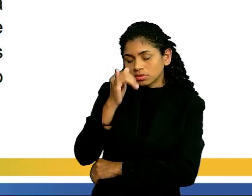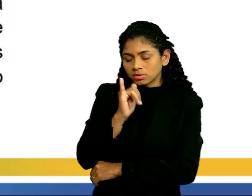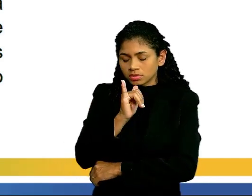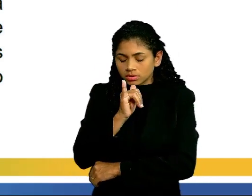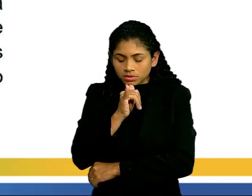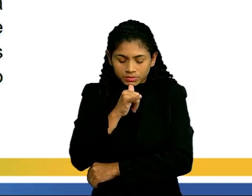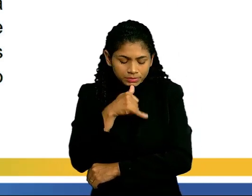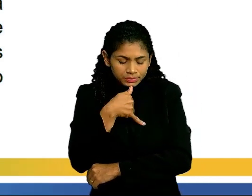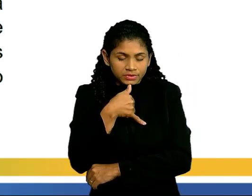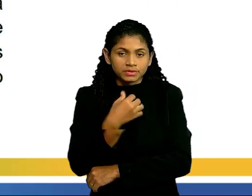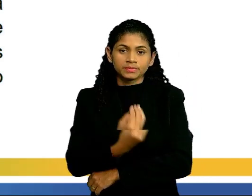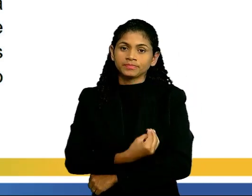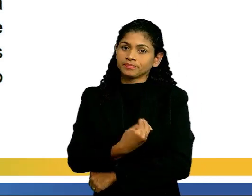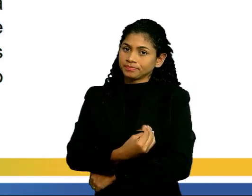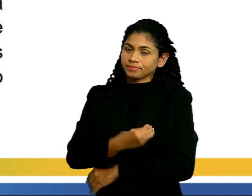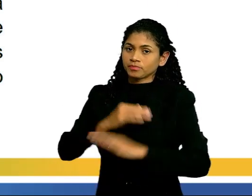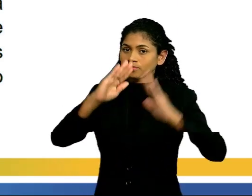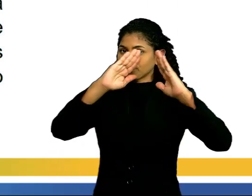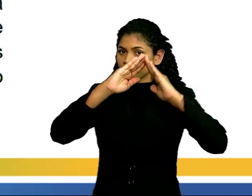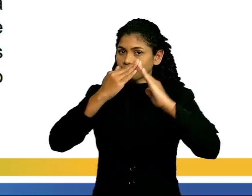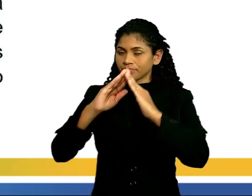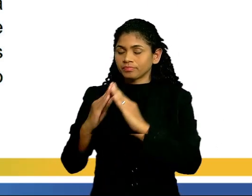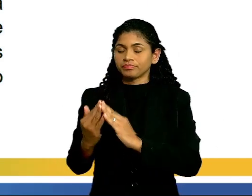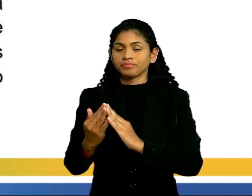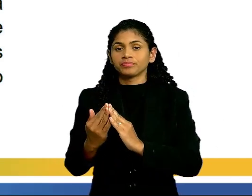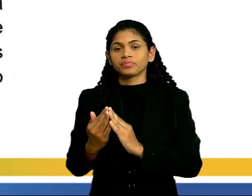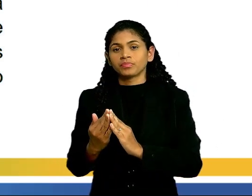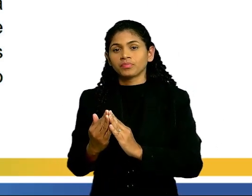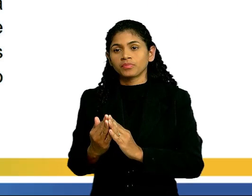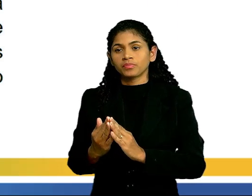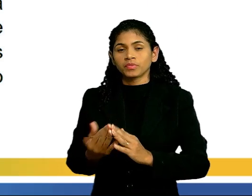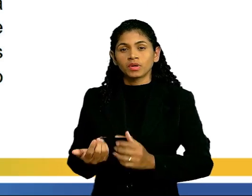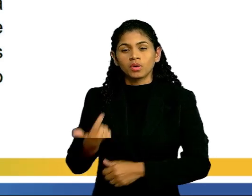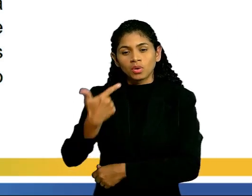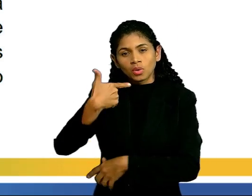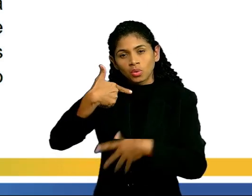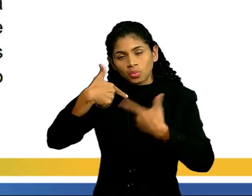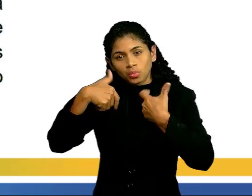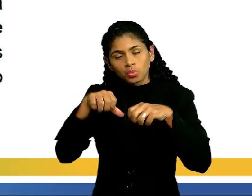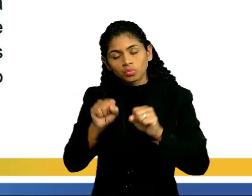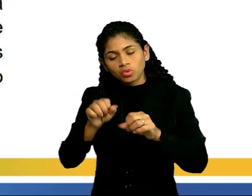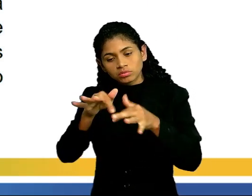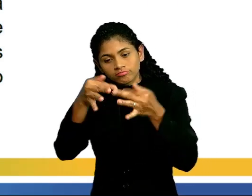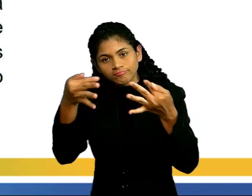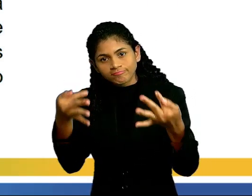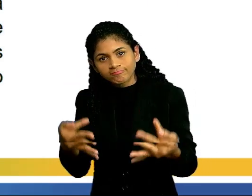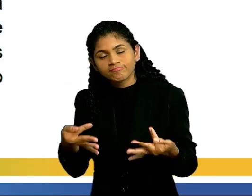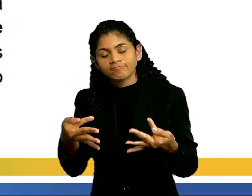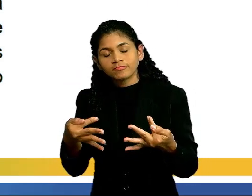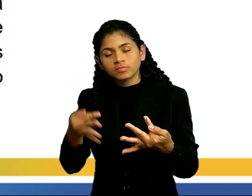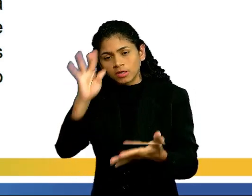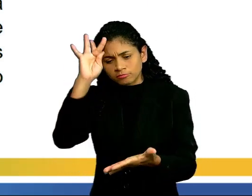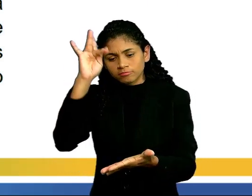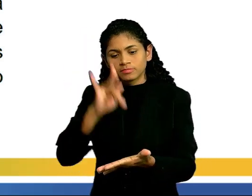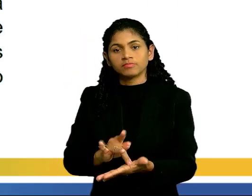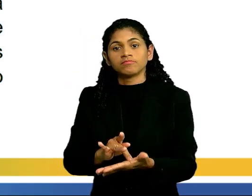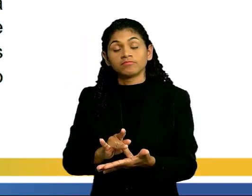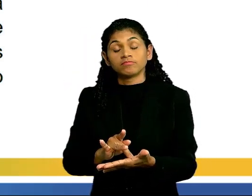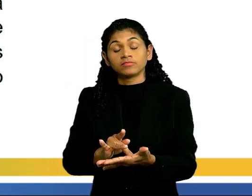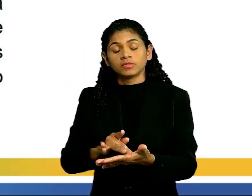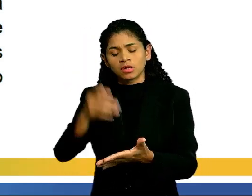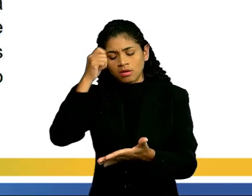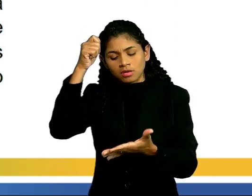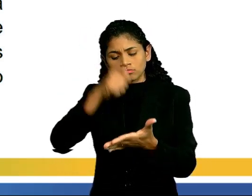da vida na favela. Com uma linguagem simples, mas contundente e original, a autora comove o leitor